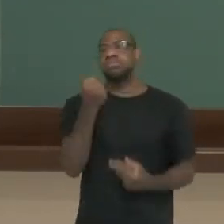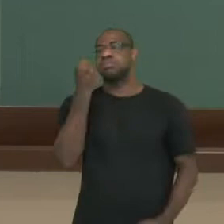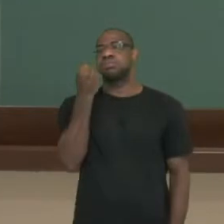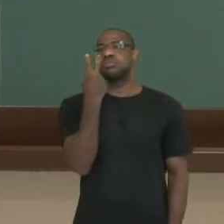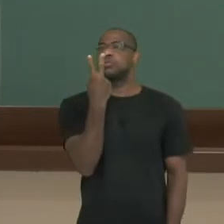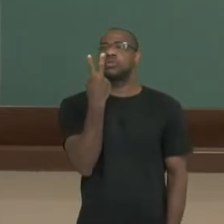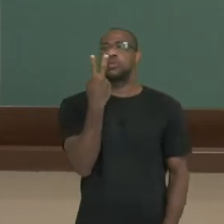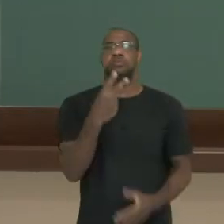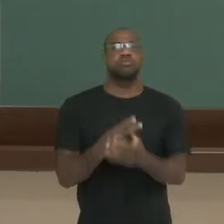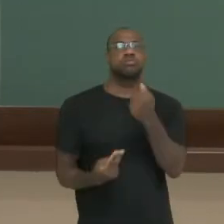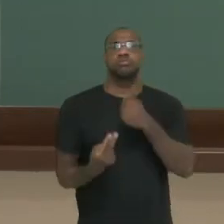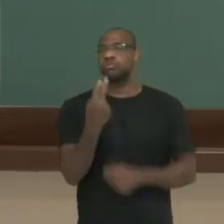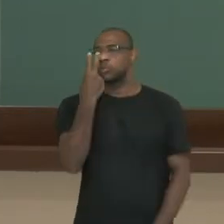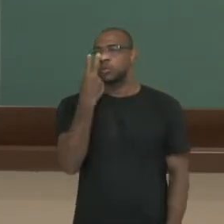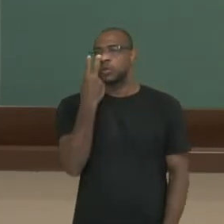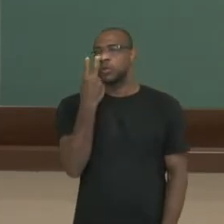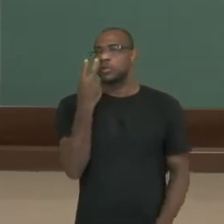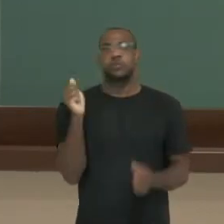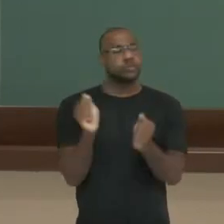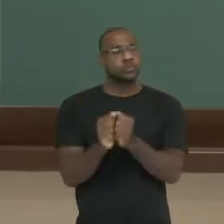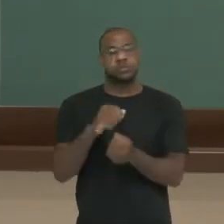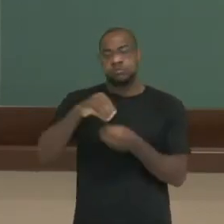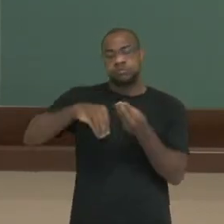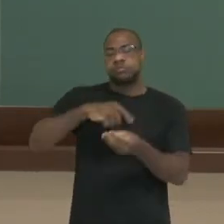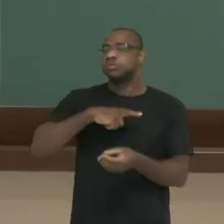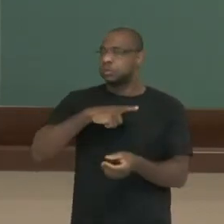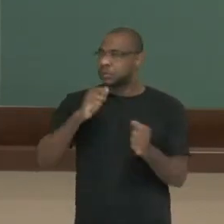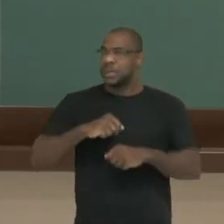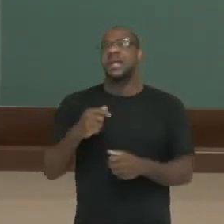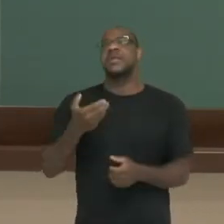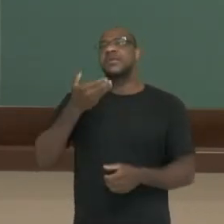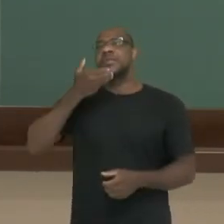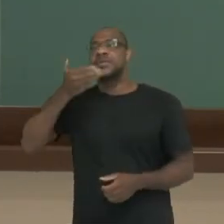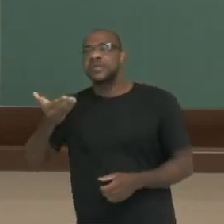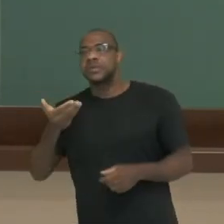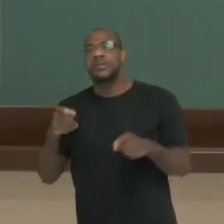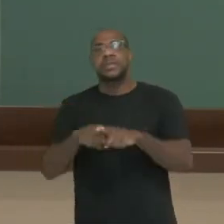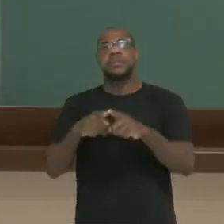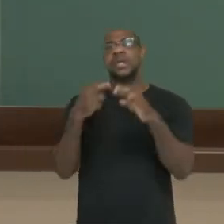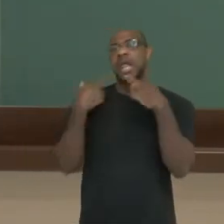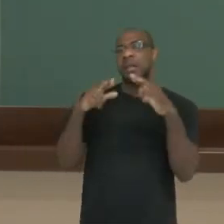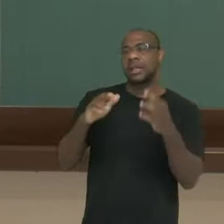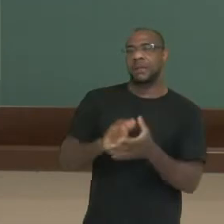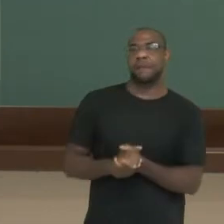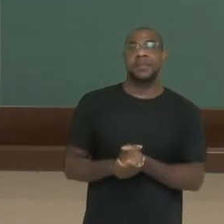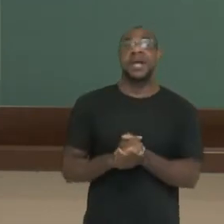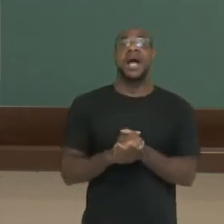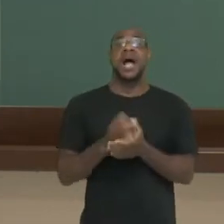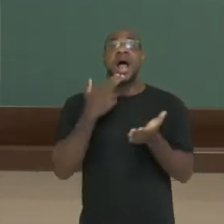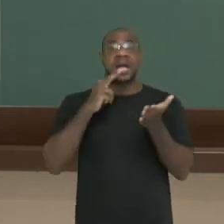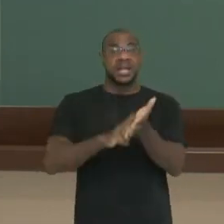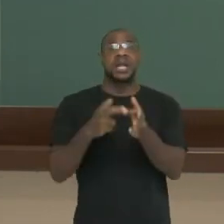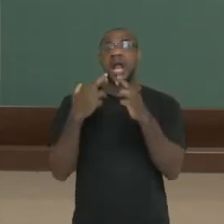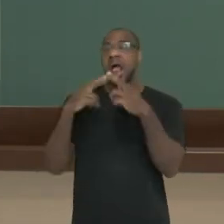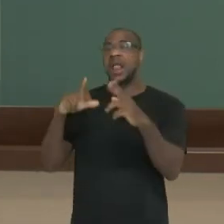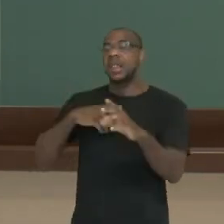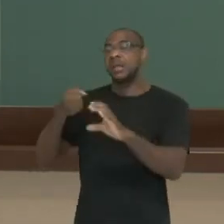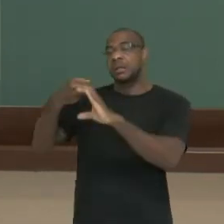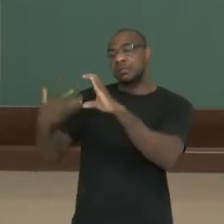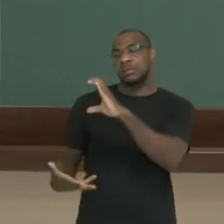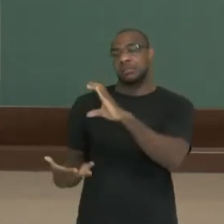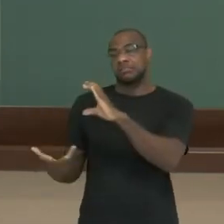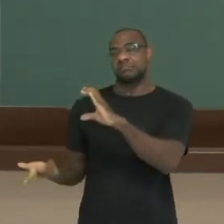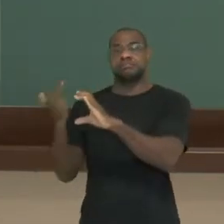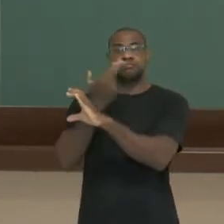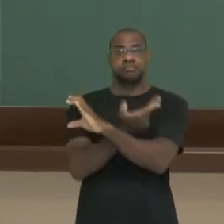tempo, né? Vai depender da nossa intencionalidade, certo? As cartas de reclamação também têm características